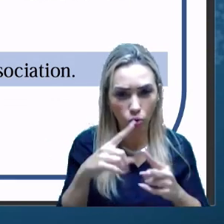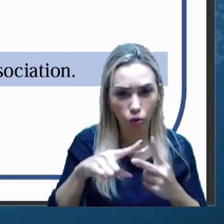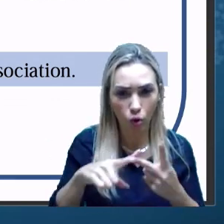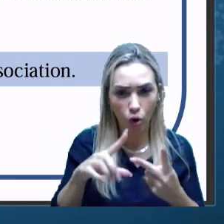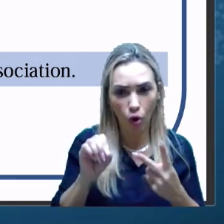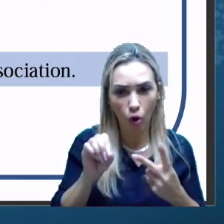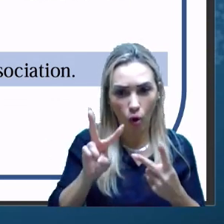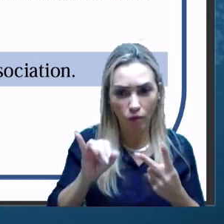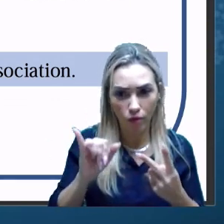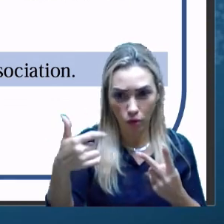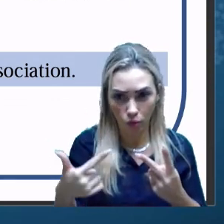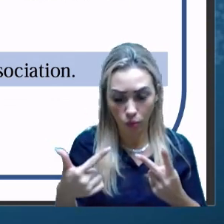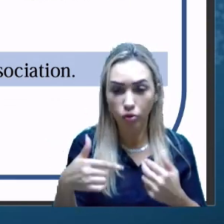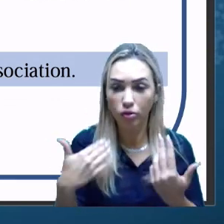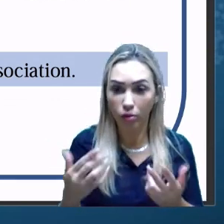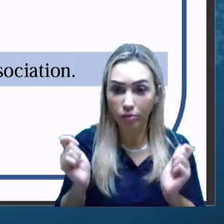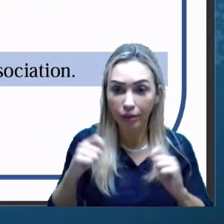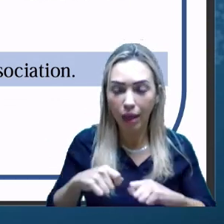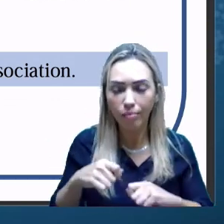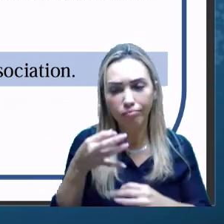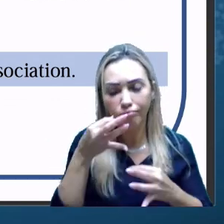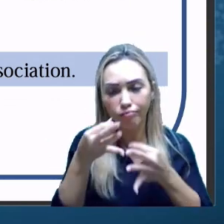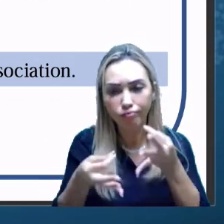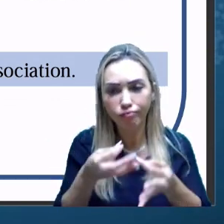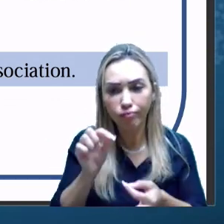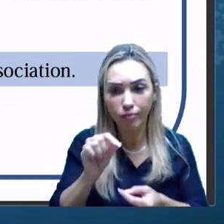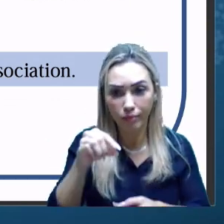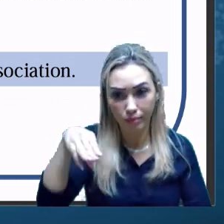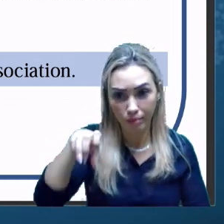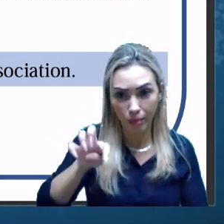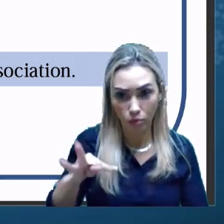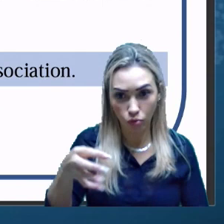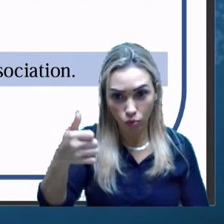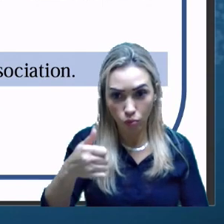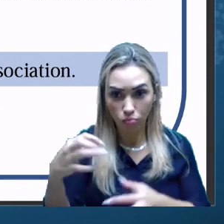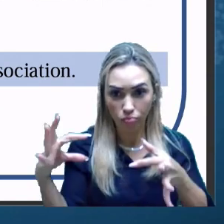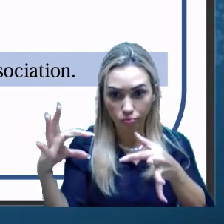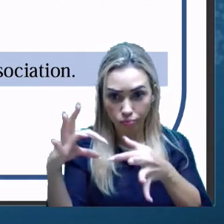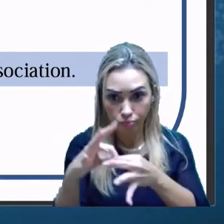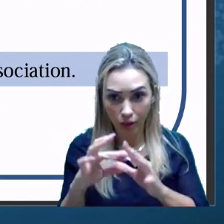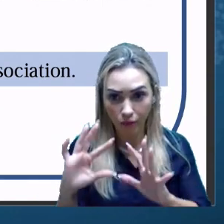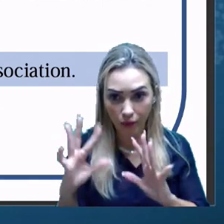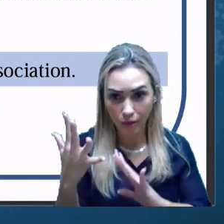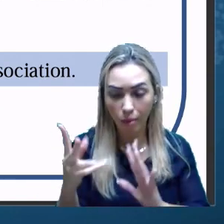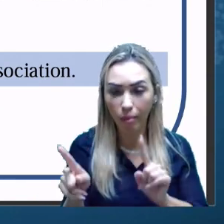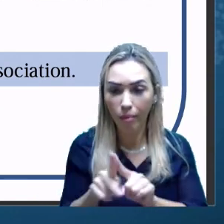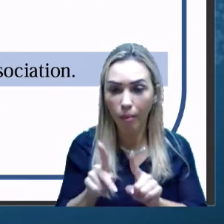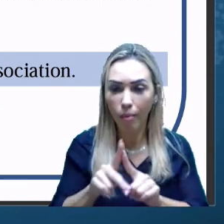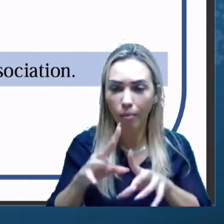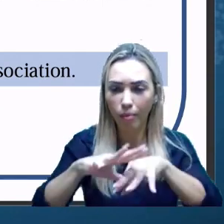gente pode sugerir que a temperatura de melting 1 estaria relacionada a um evento de desnaturação da proteína